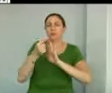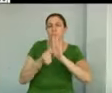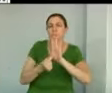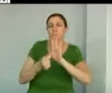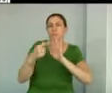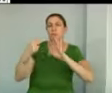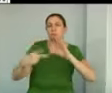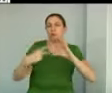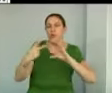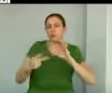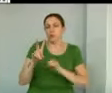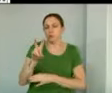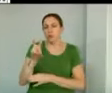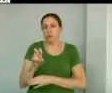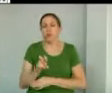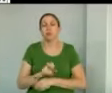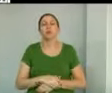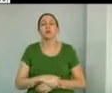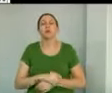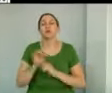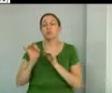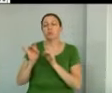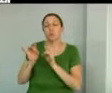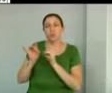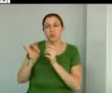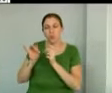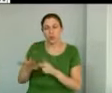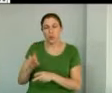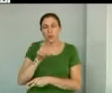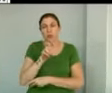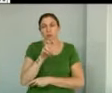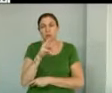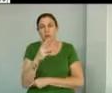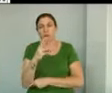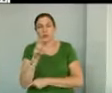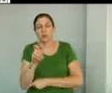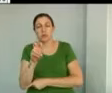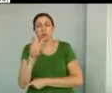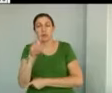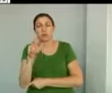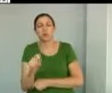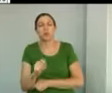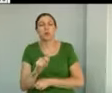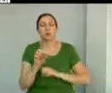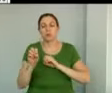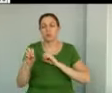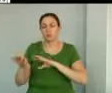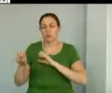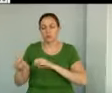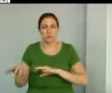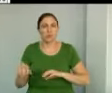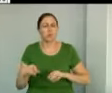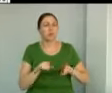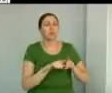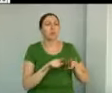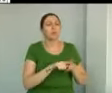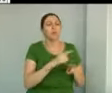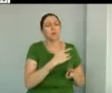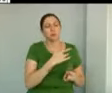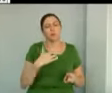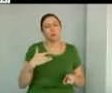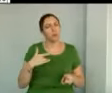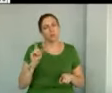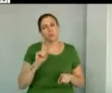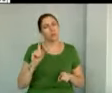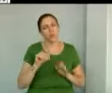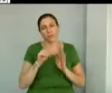25, então sobram para o Poder Executivo 535 milhões. Educação e saúde, dificilmente nós vamos reduzir, né? Acaba